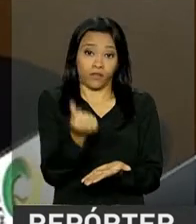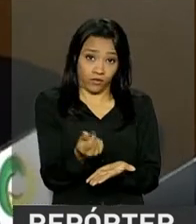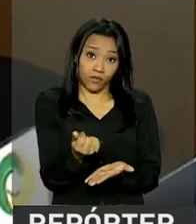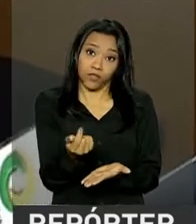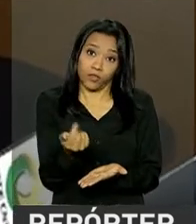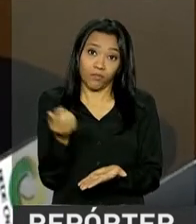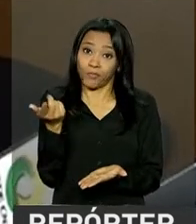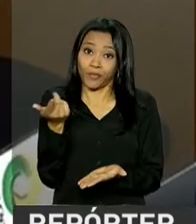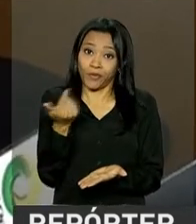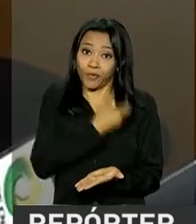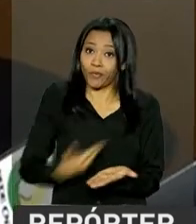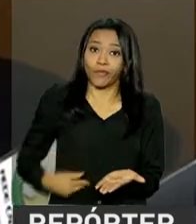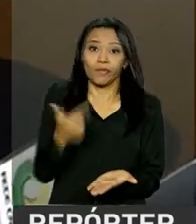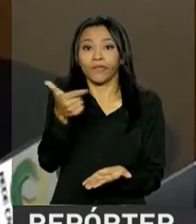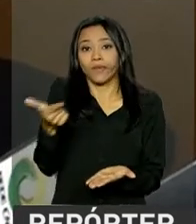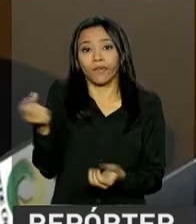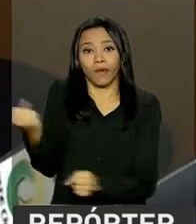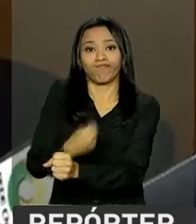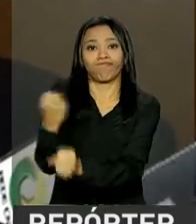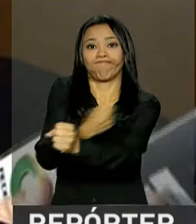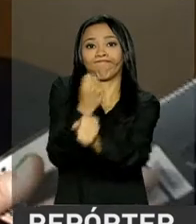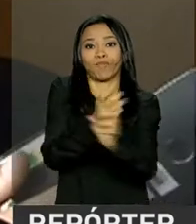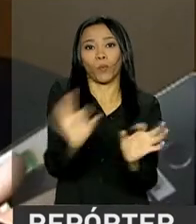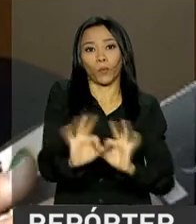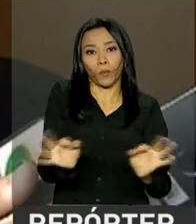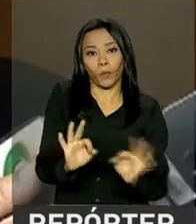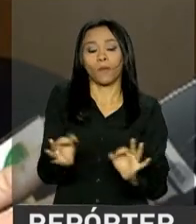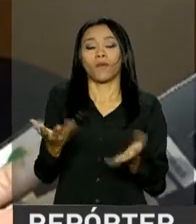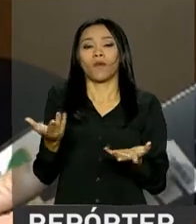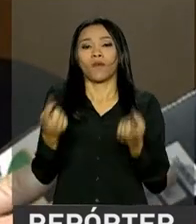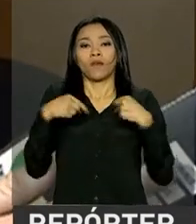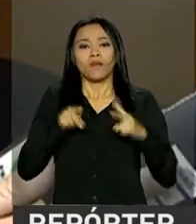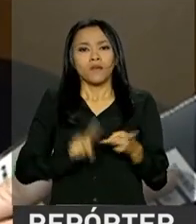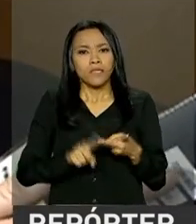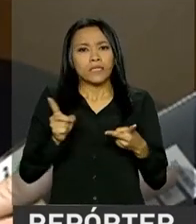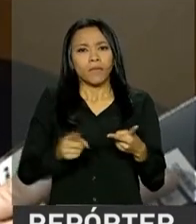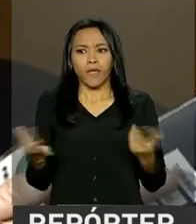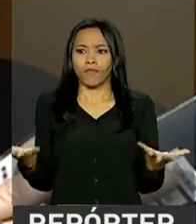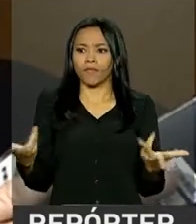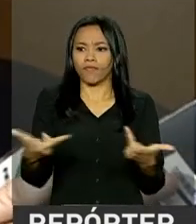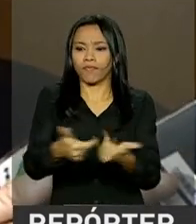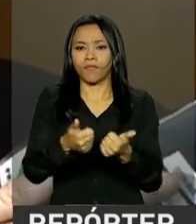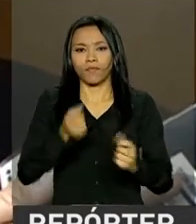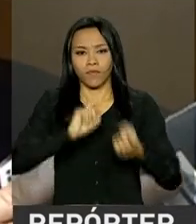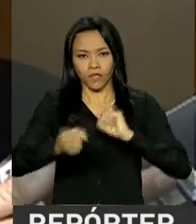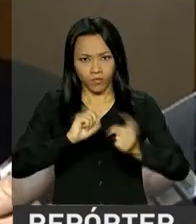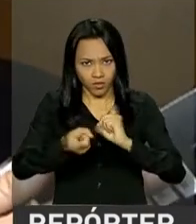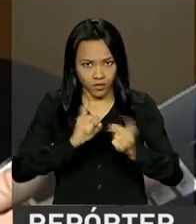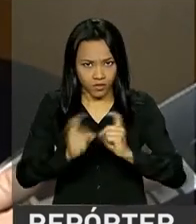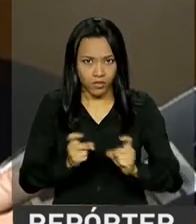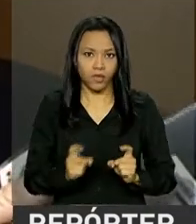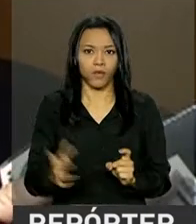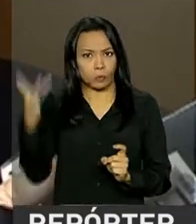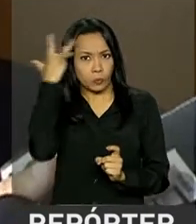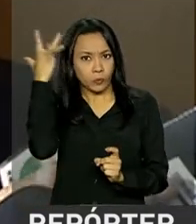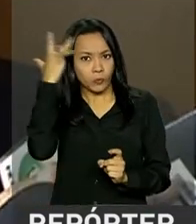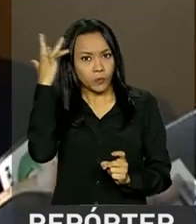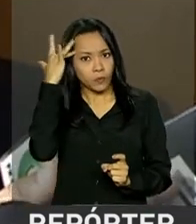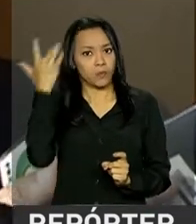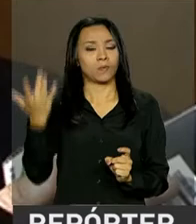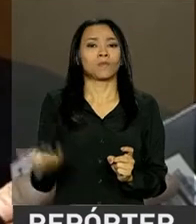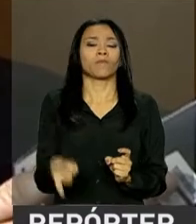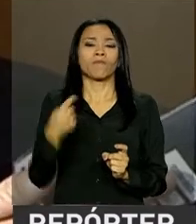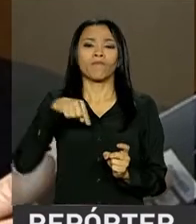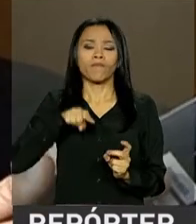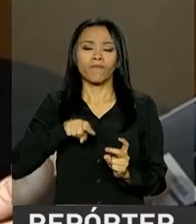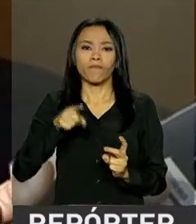realizar esse investimento. Mas, além disso, você tem ganhos de eficiência na gestão dessa infraestrutura, melhora a qualidade da infraestrutura,